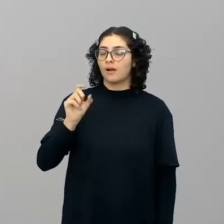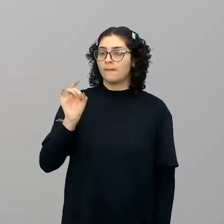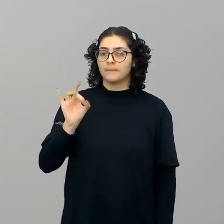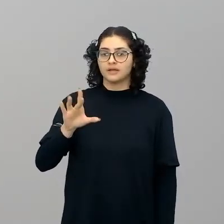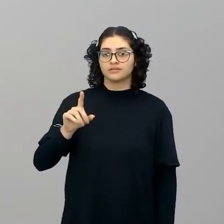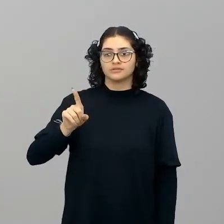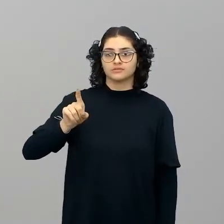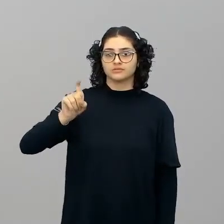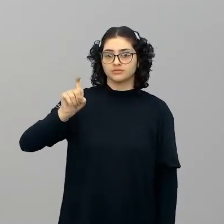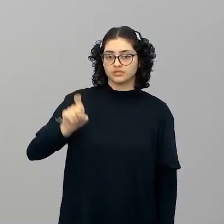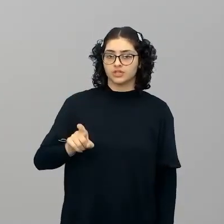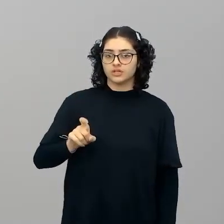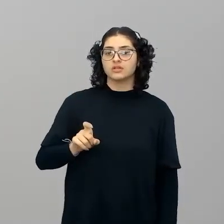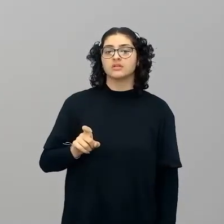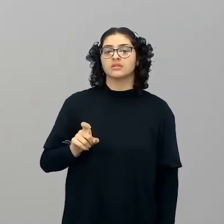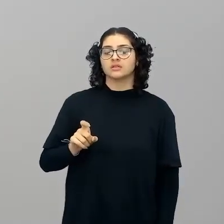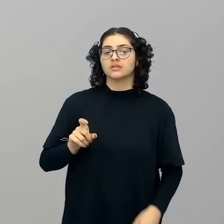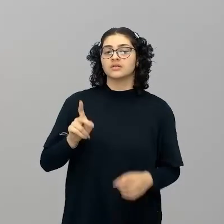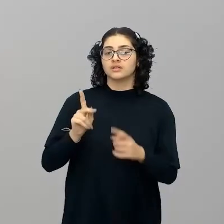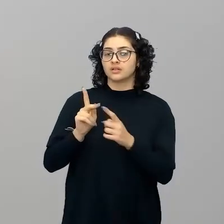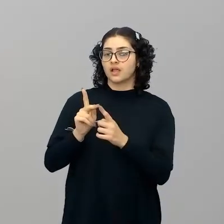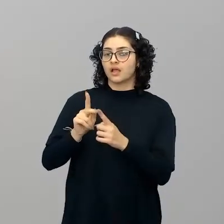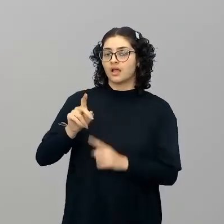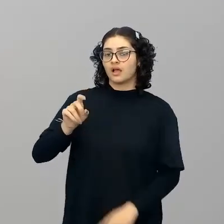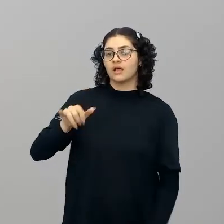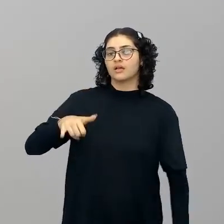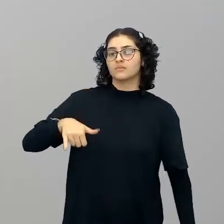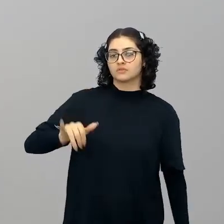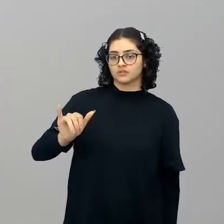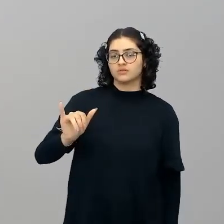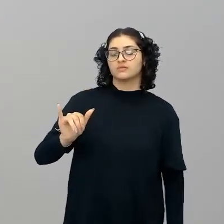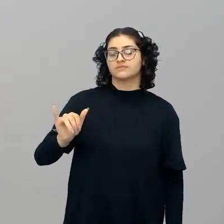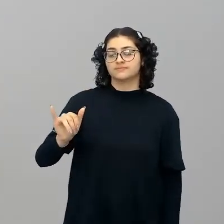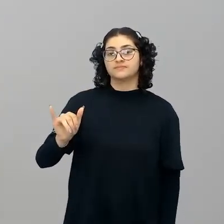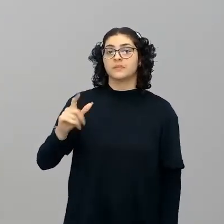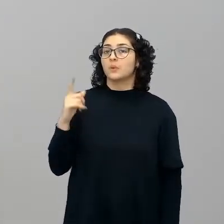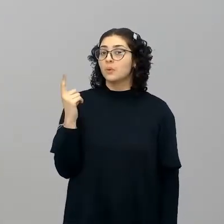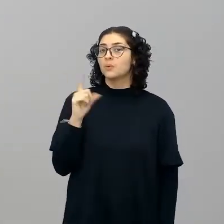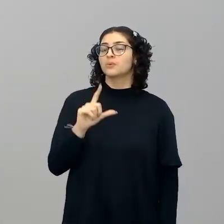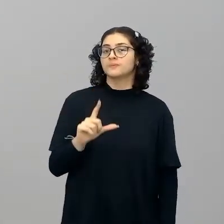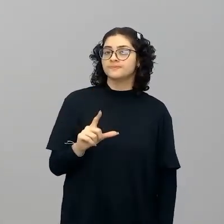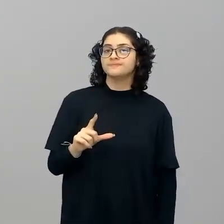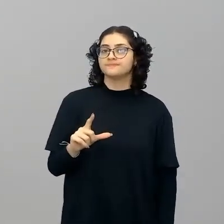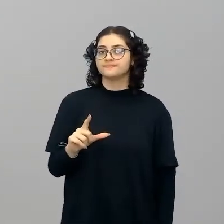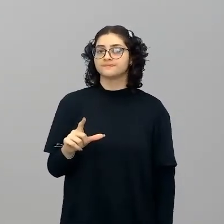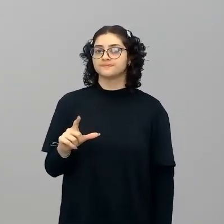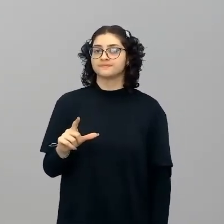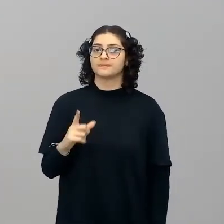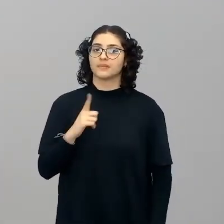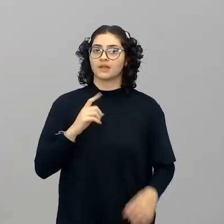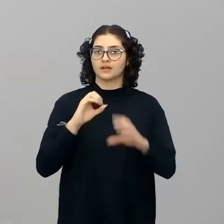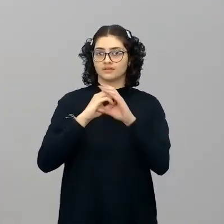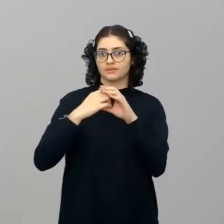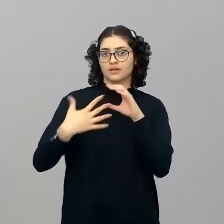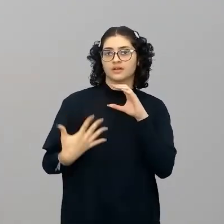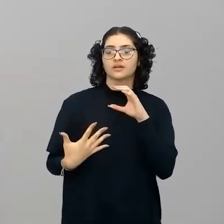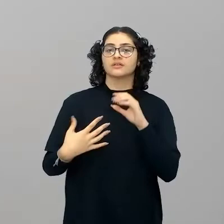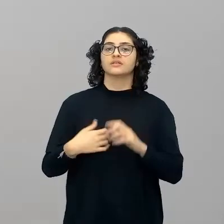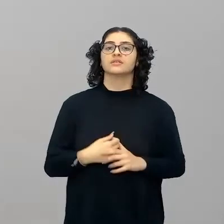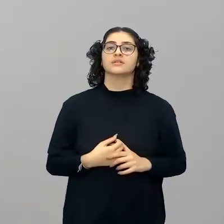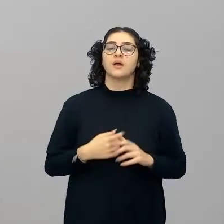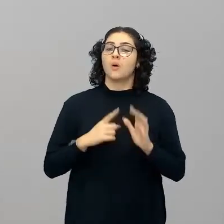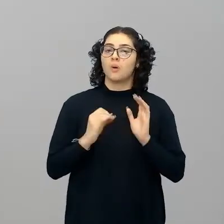X e ele vem ao lado de um cromossomo Y, para conseguir, então, né, ter as características, né,